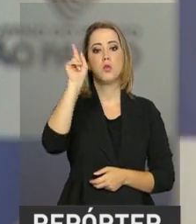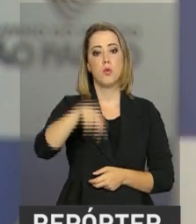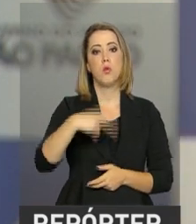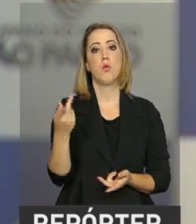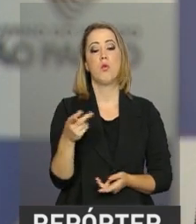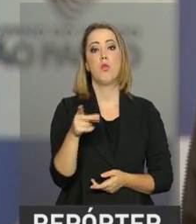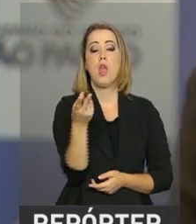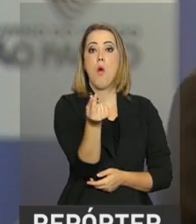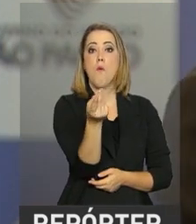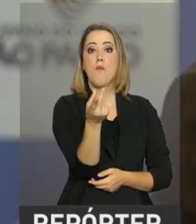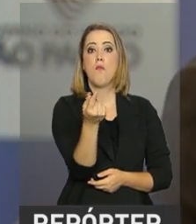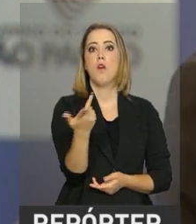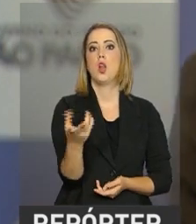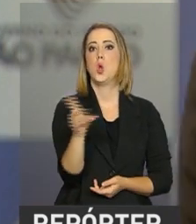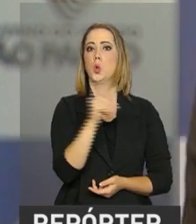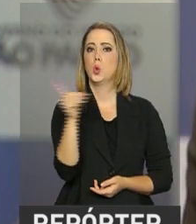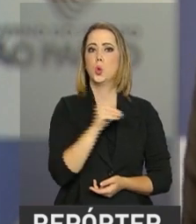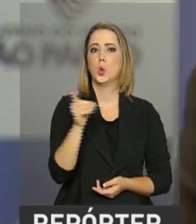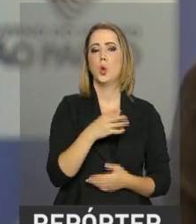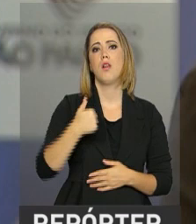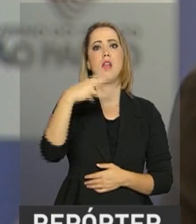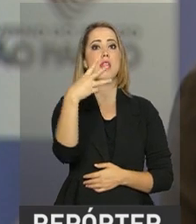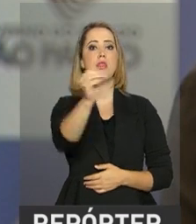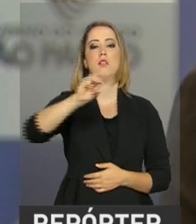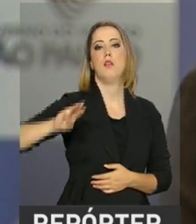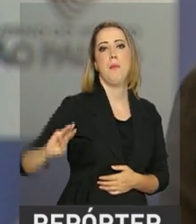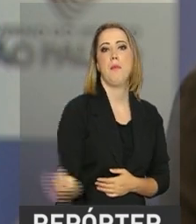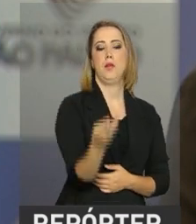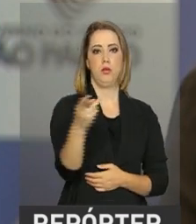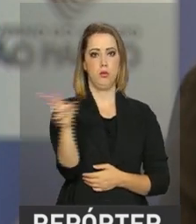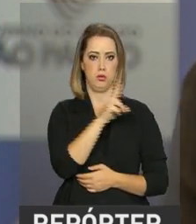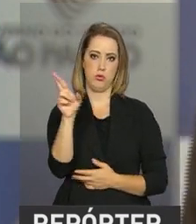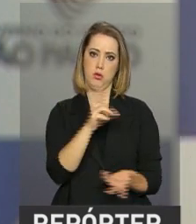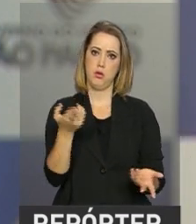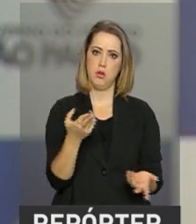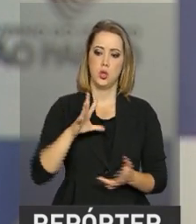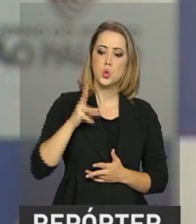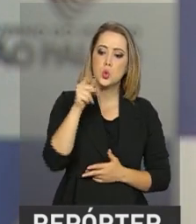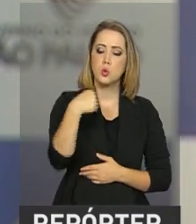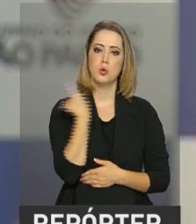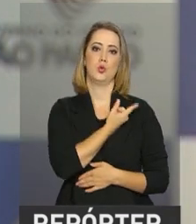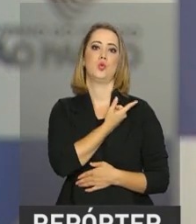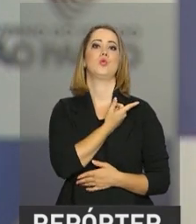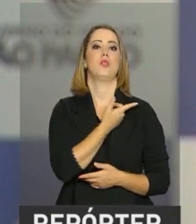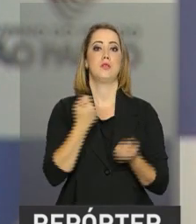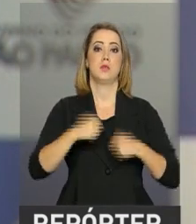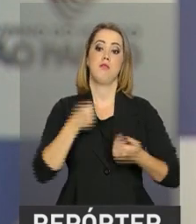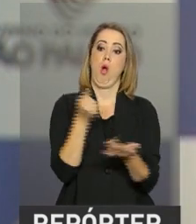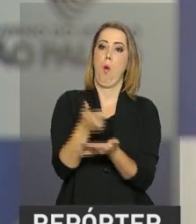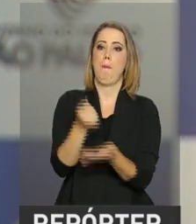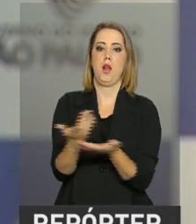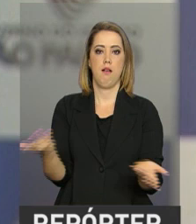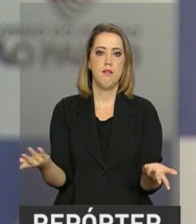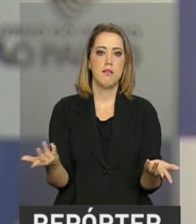fuzil da importação do dólar São R 30 milhões de reais que todos nós gastaríamos para comprar